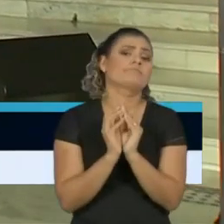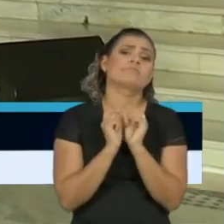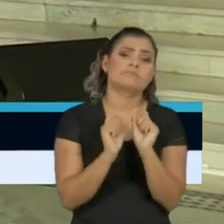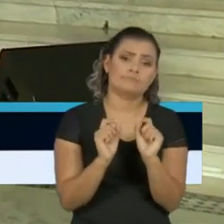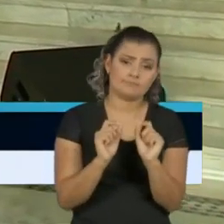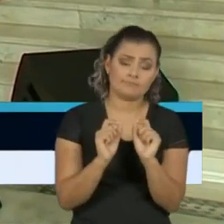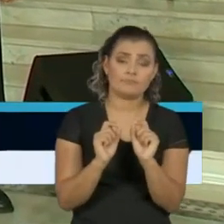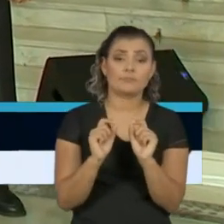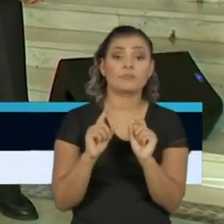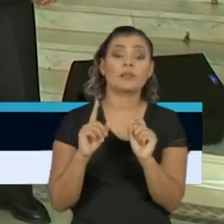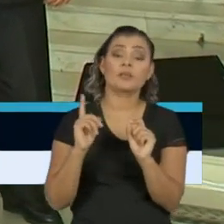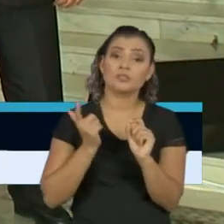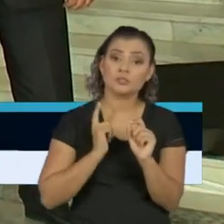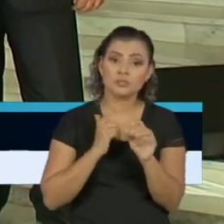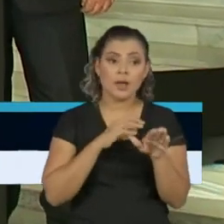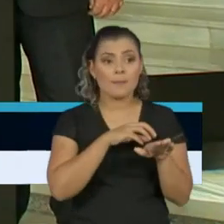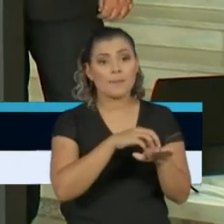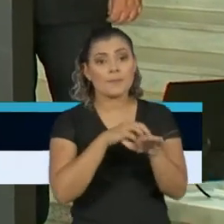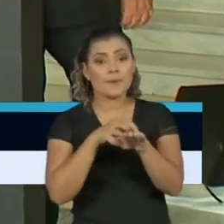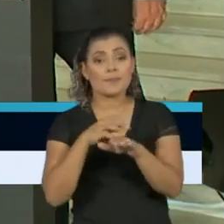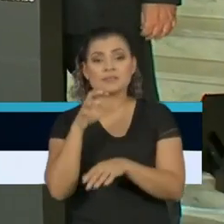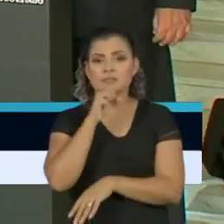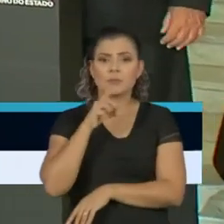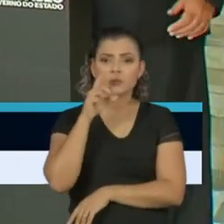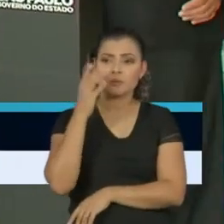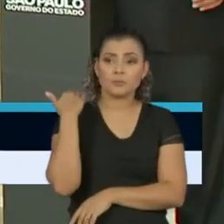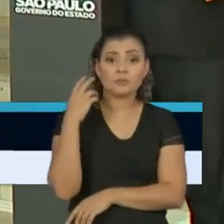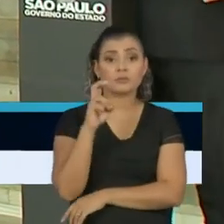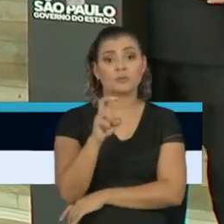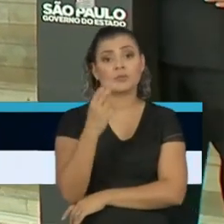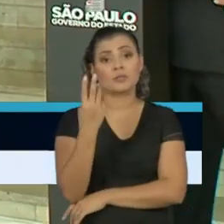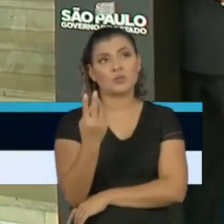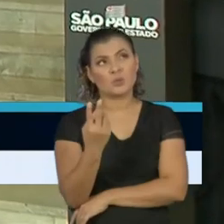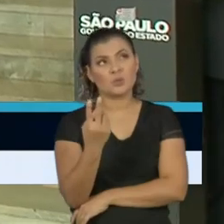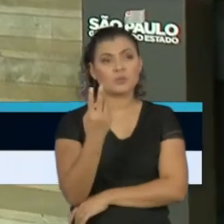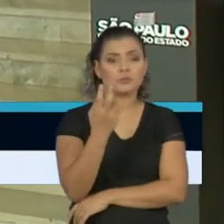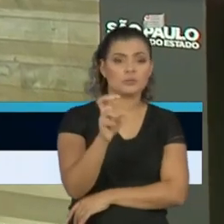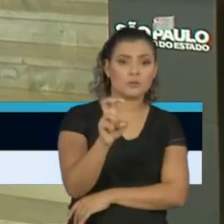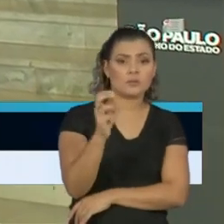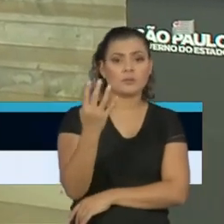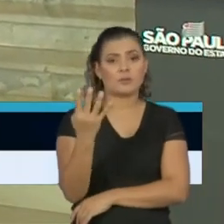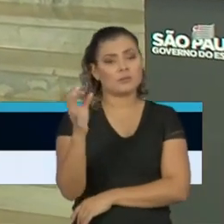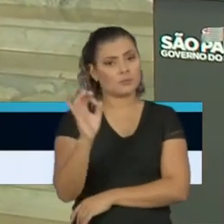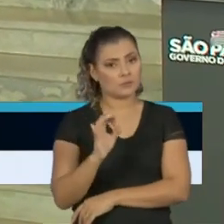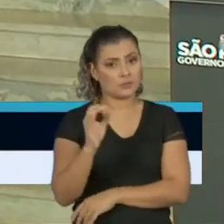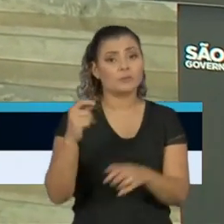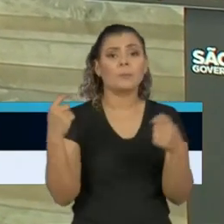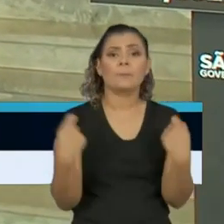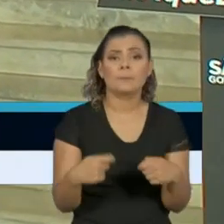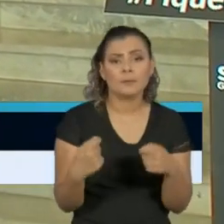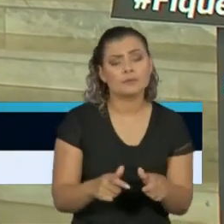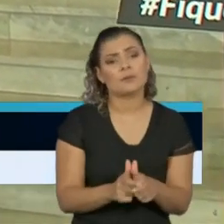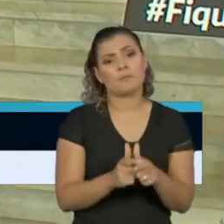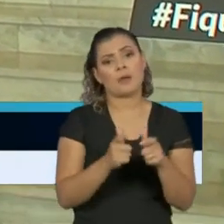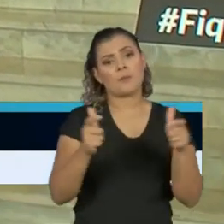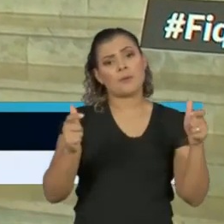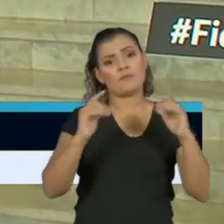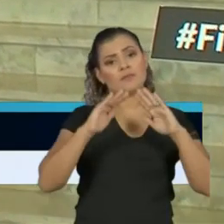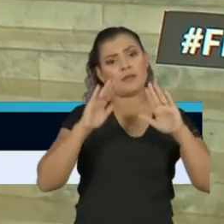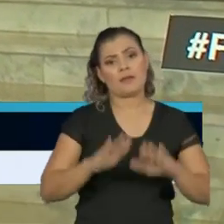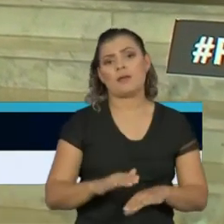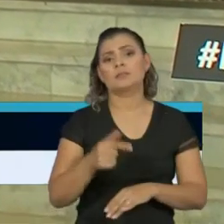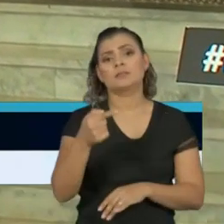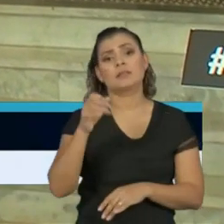tínhamos um índice de mobilidade no final de semana de 52%, 54%. É preciso aumentar para mais